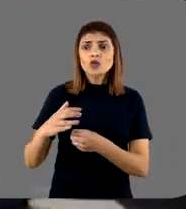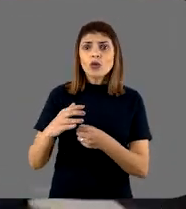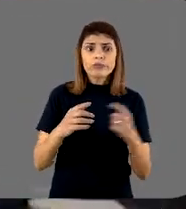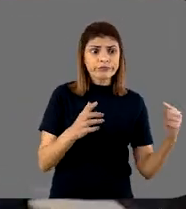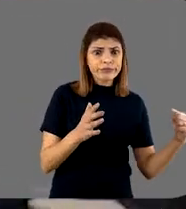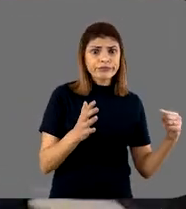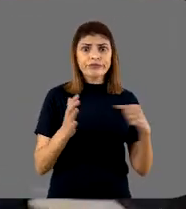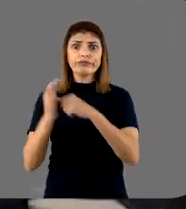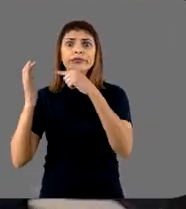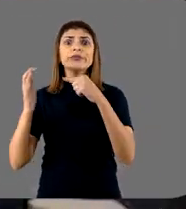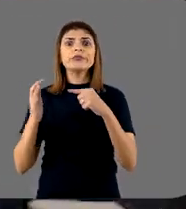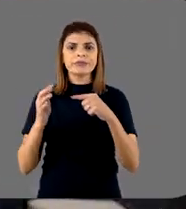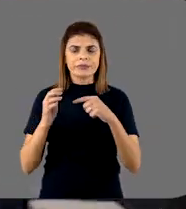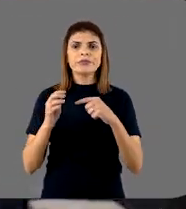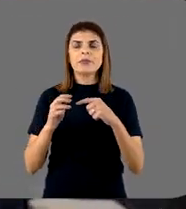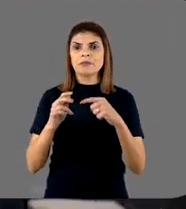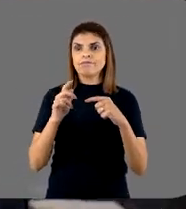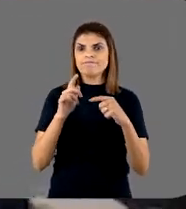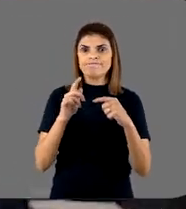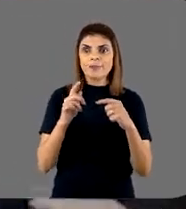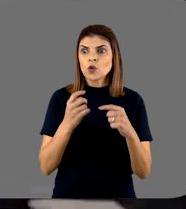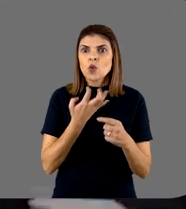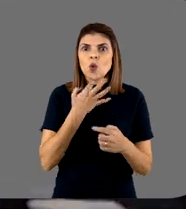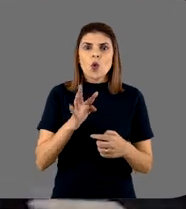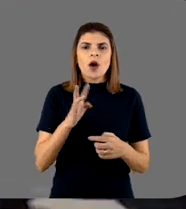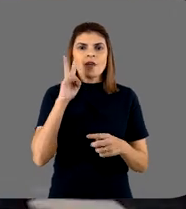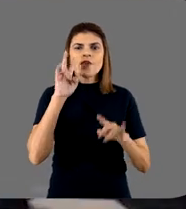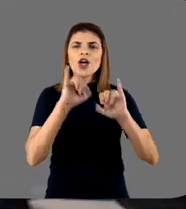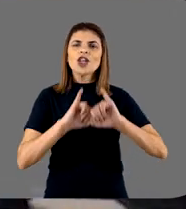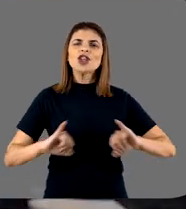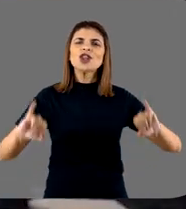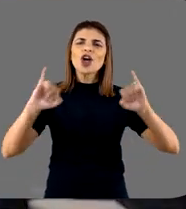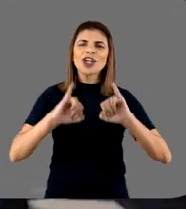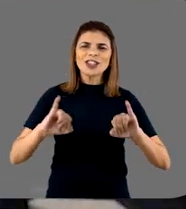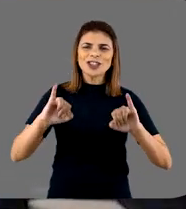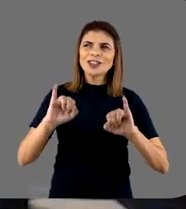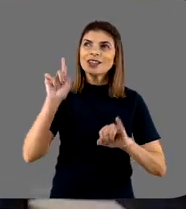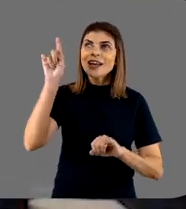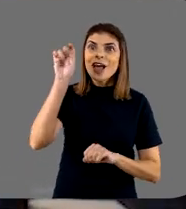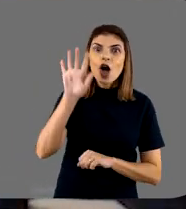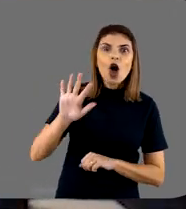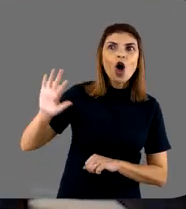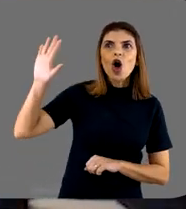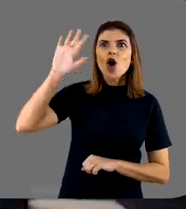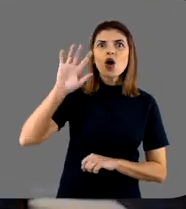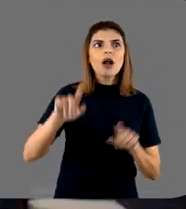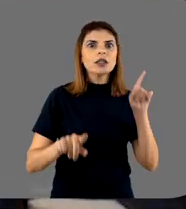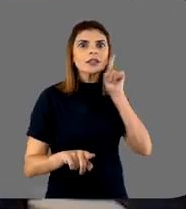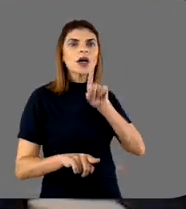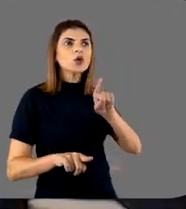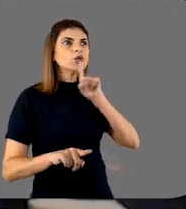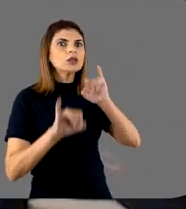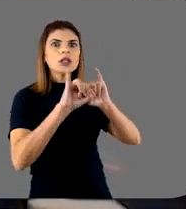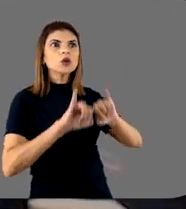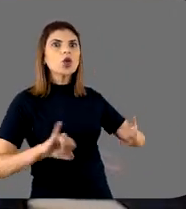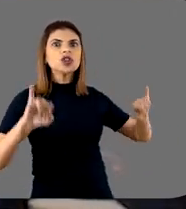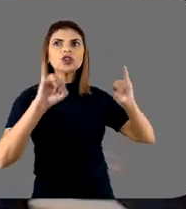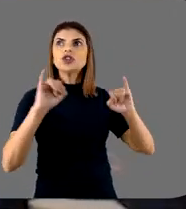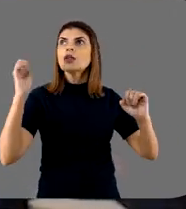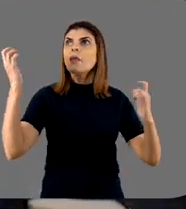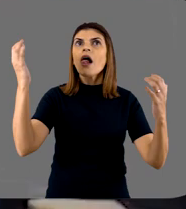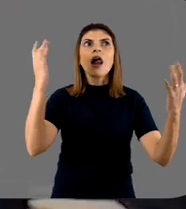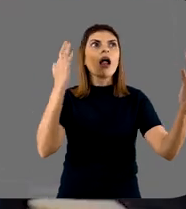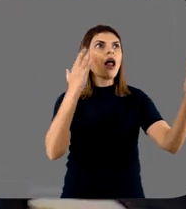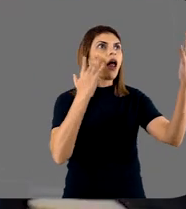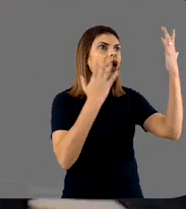e desconhecido que está vindo, né? A gente olhava para as notícias vindas da Europa, vindas